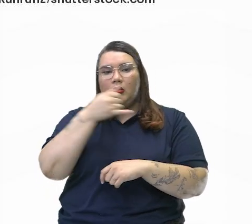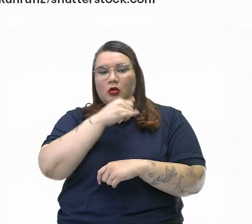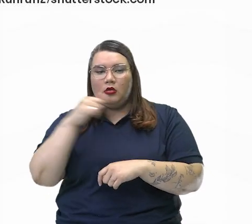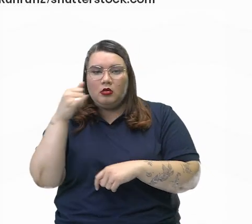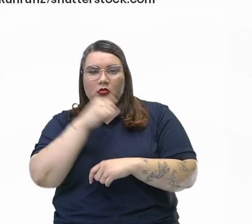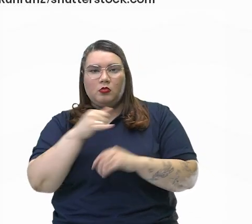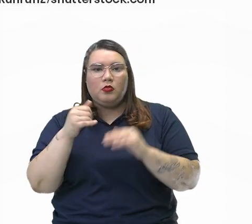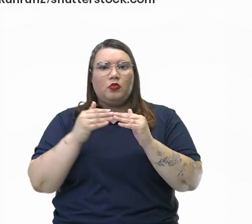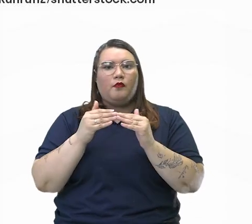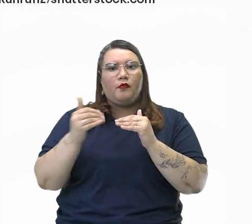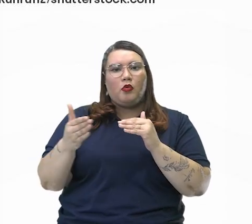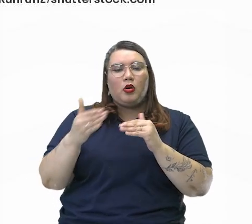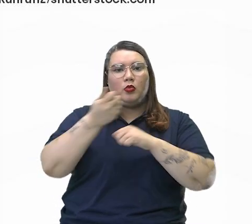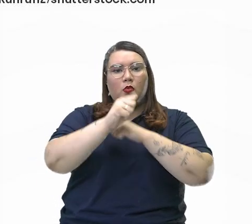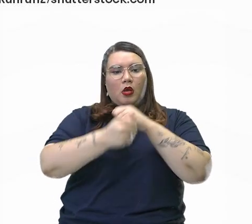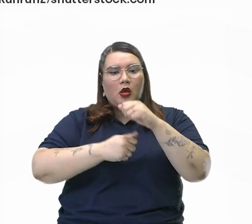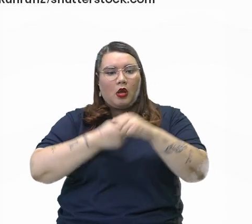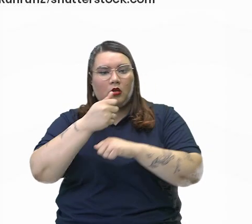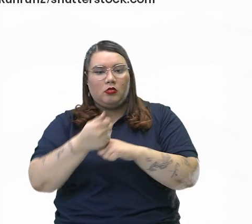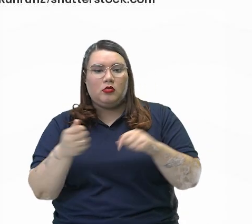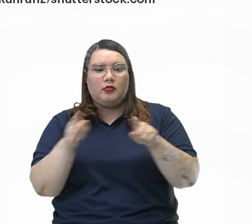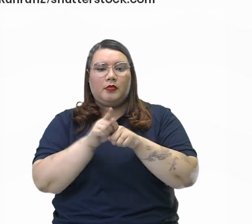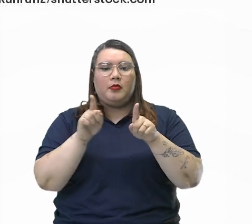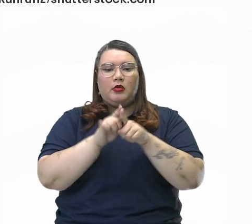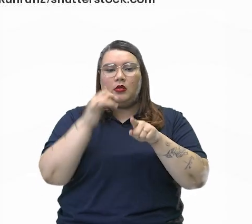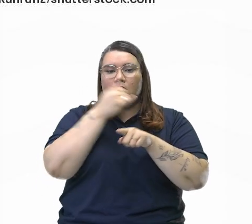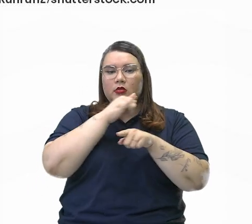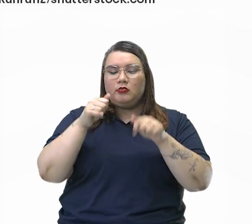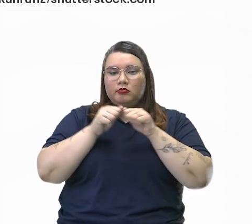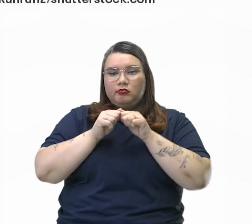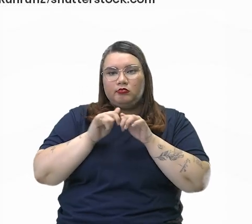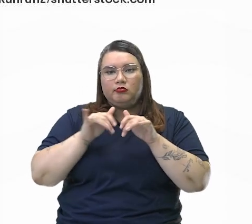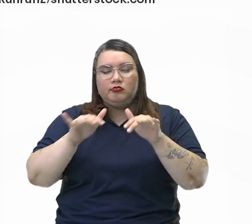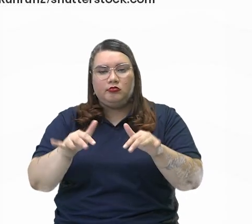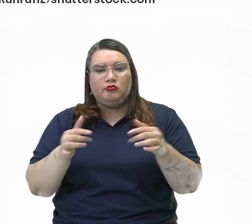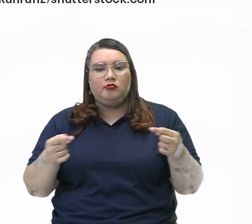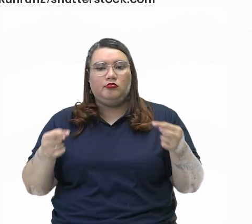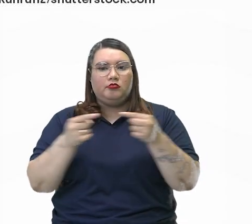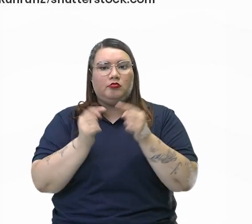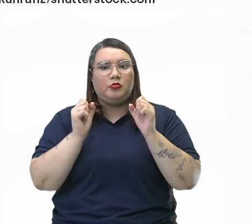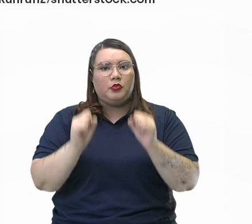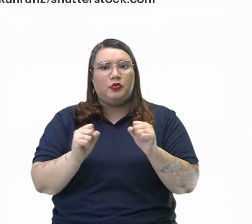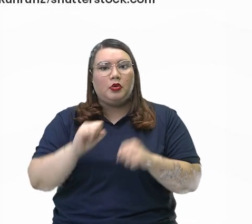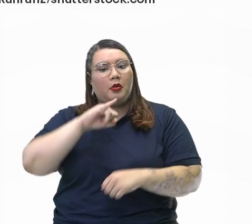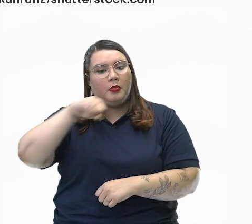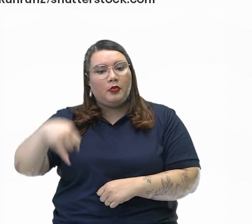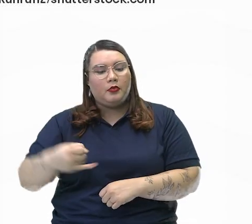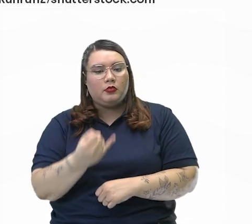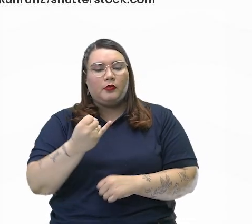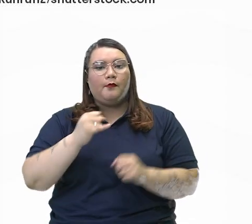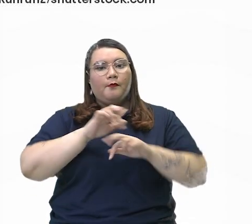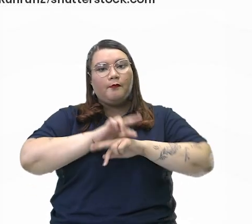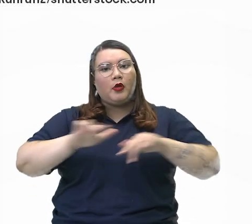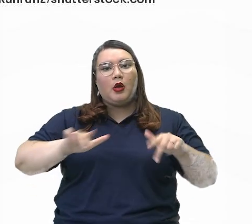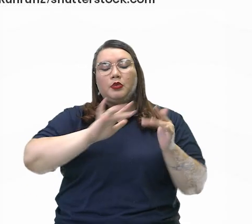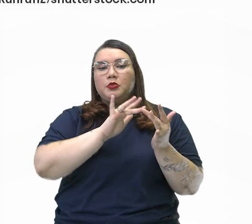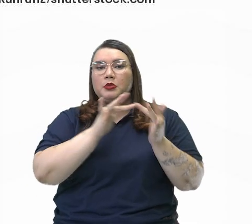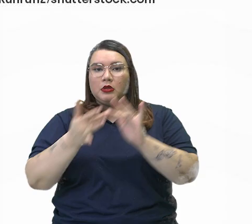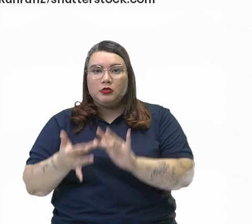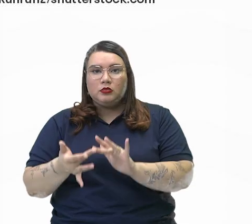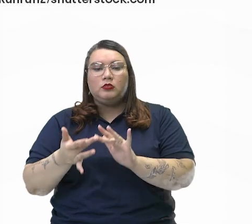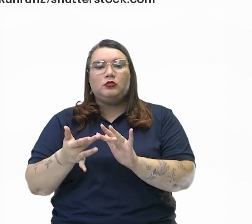para fora do átomo, a energia liberada, que essa energia pode ser aproveitada em